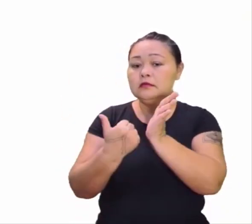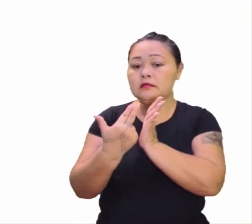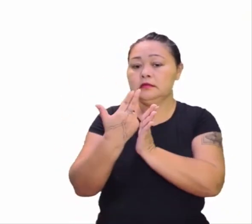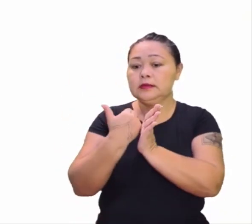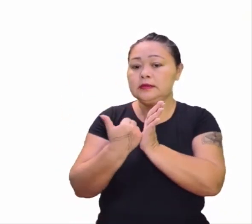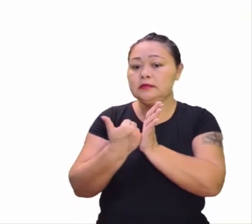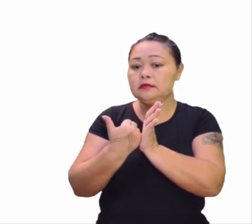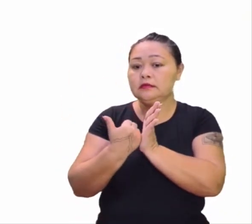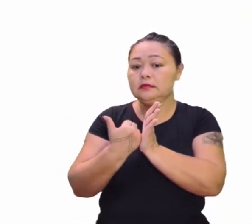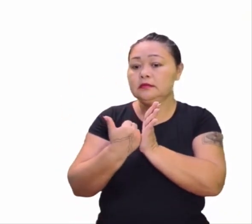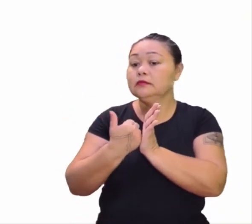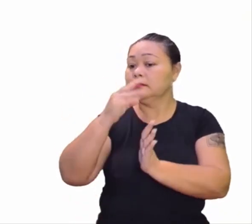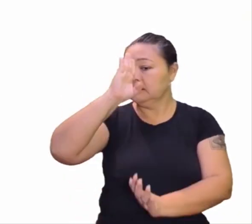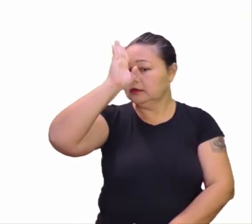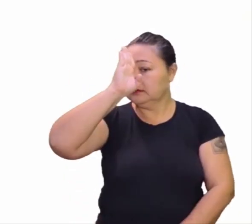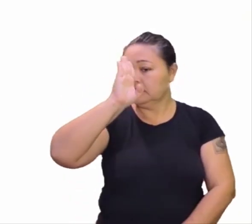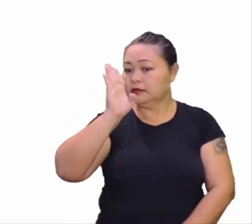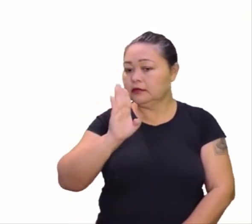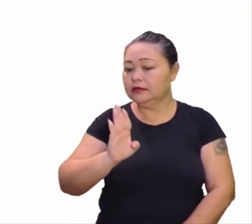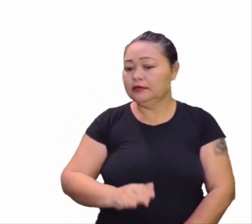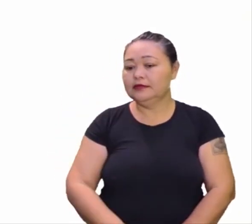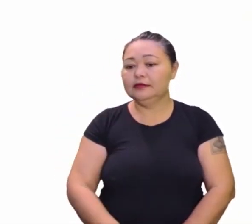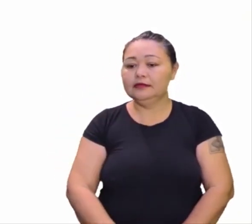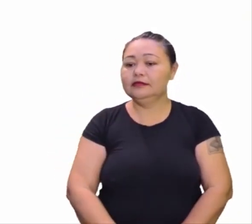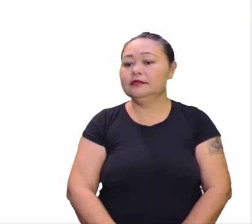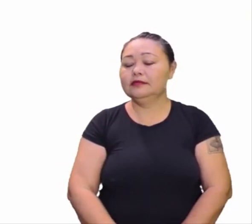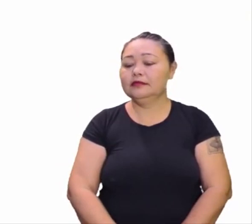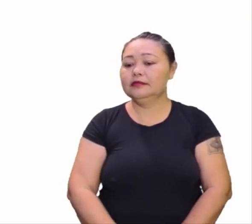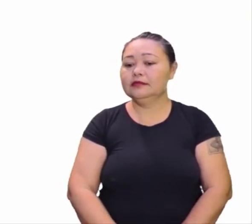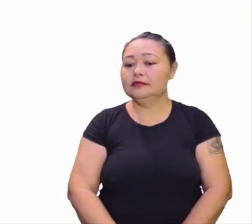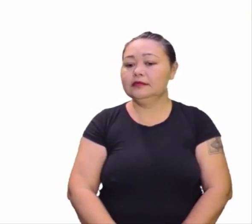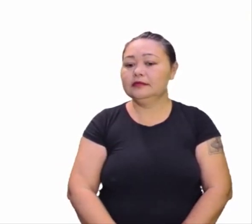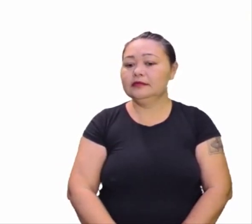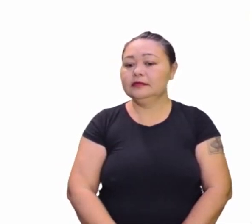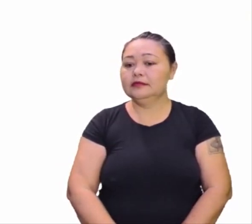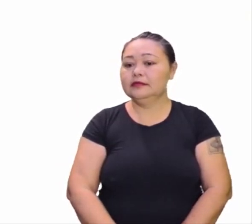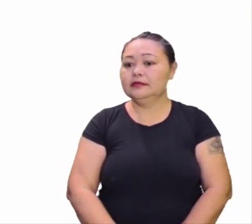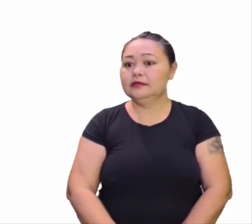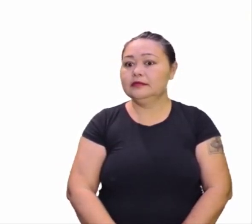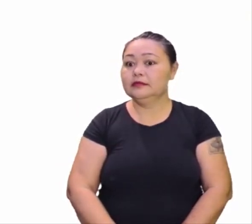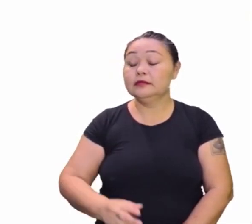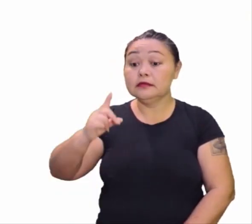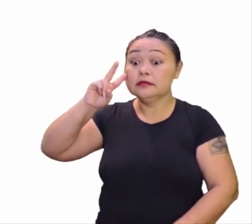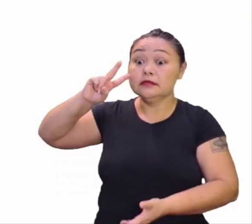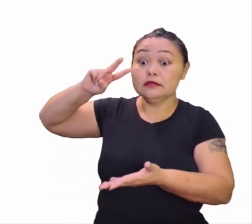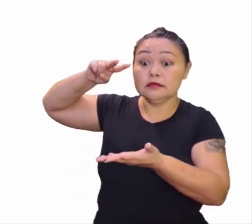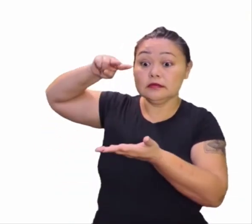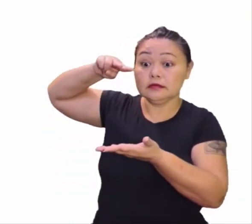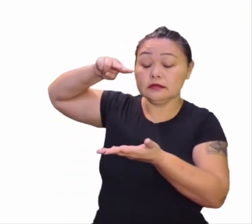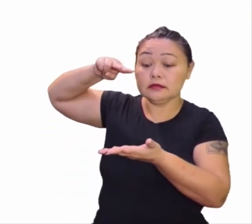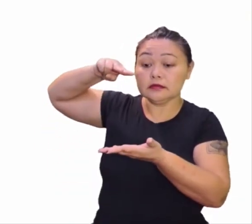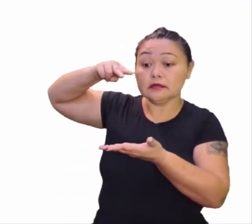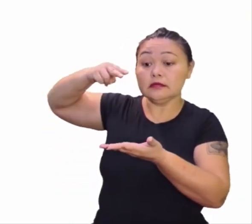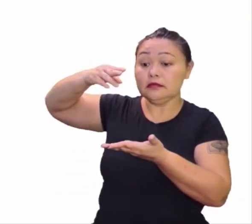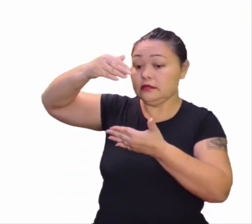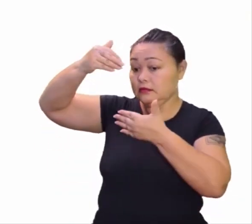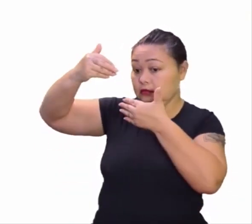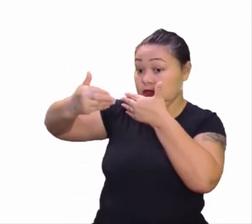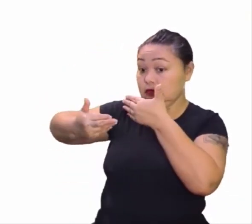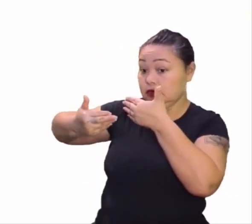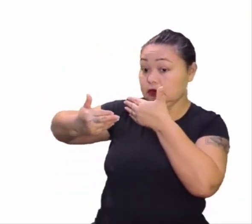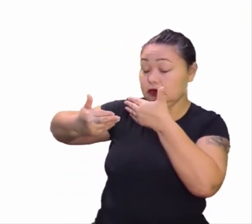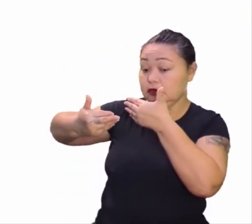desenhando, é o Brasil. É o Brasil. Só que visto de